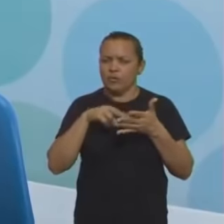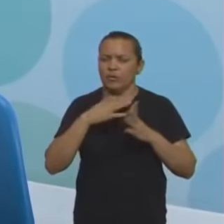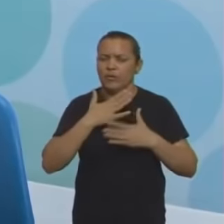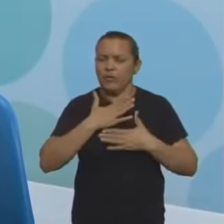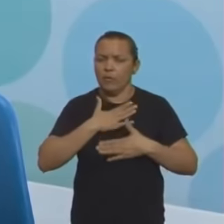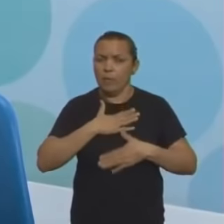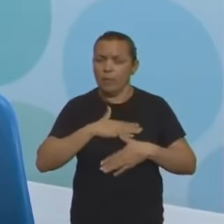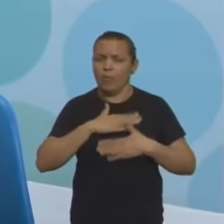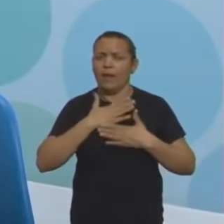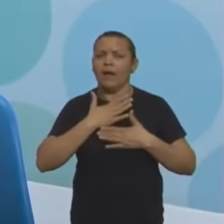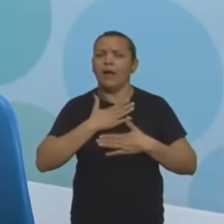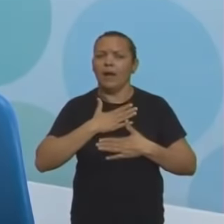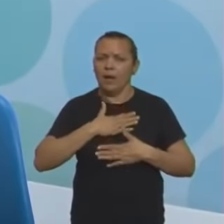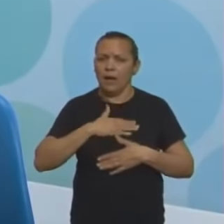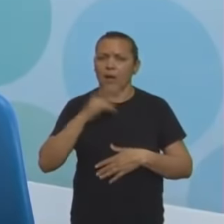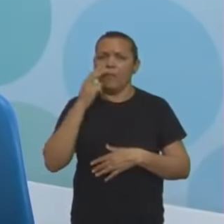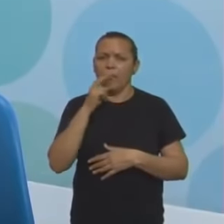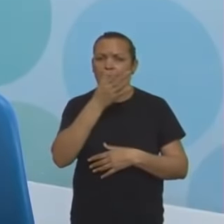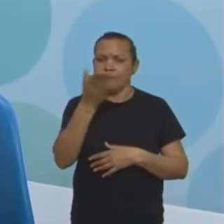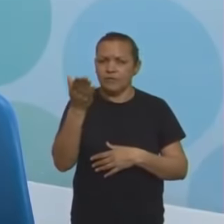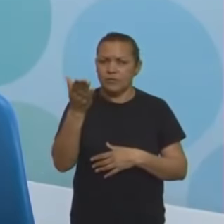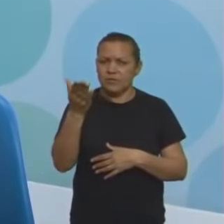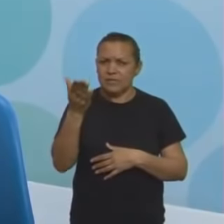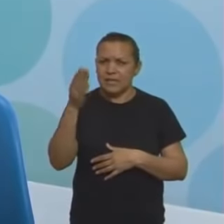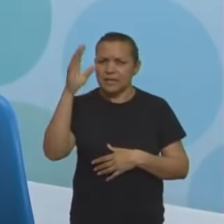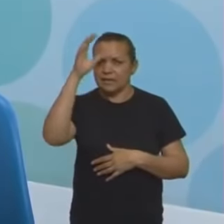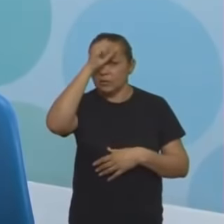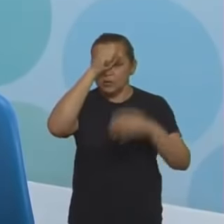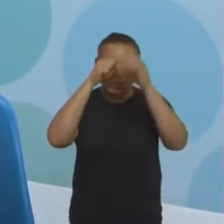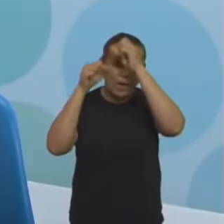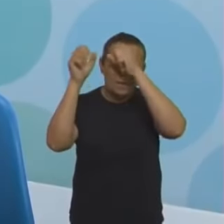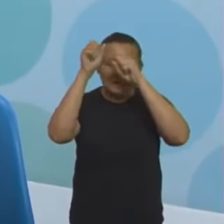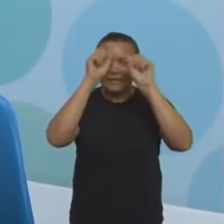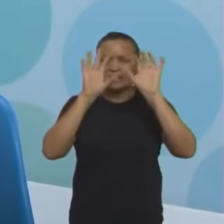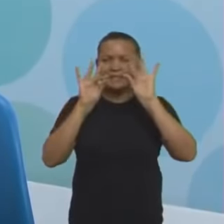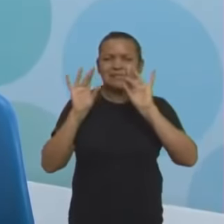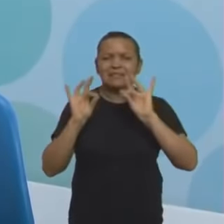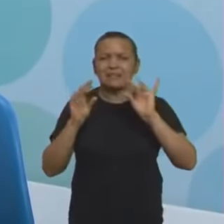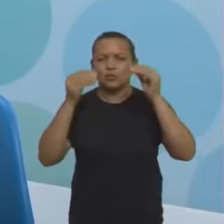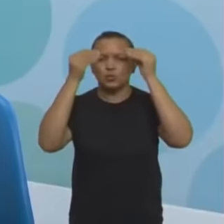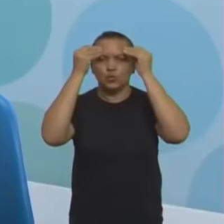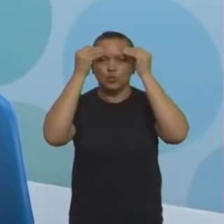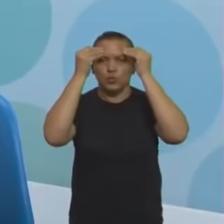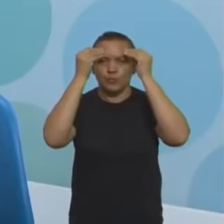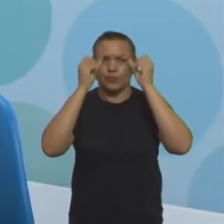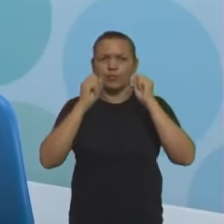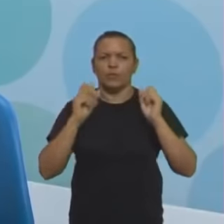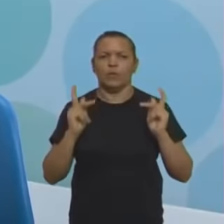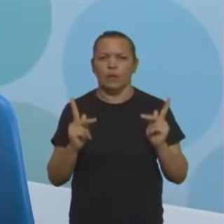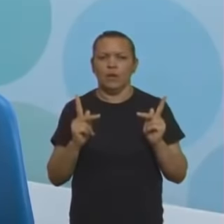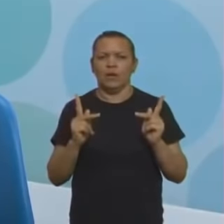pausadamente para vocês aprenderem todos os detalhes, tá bom?